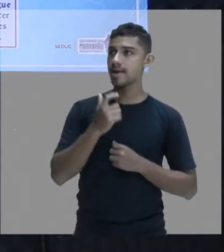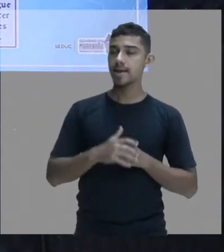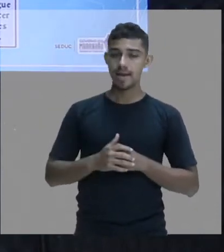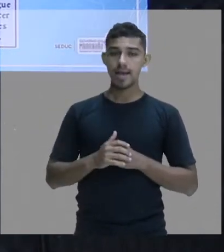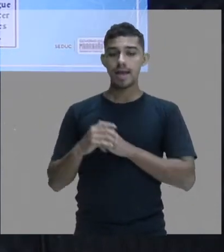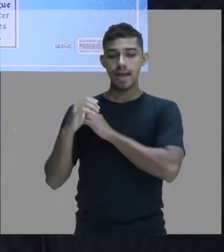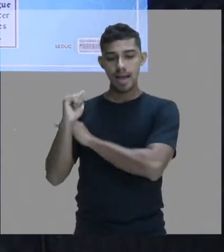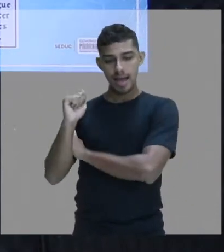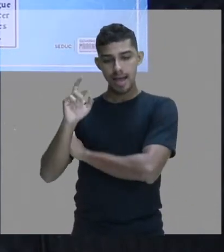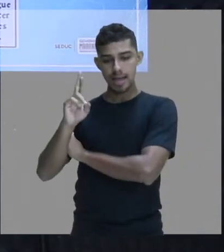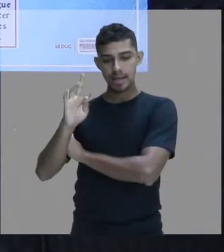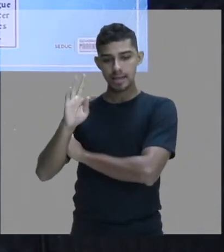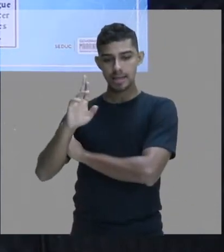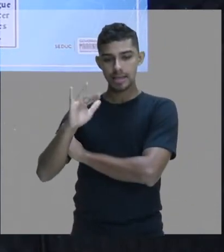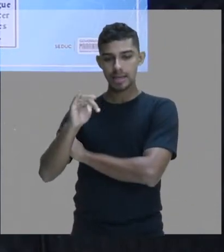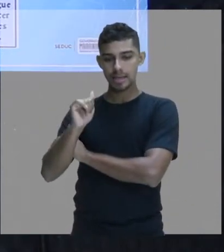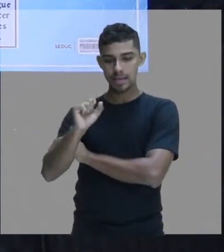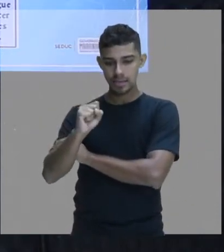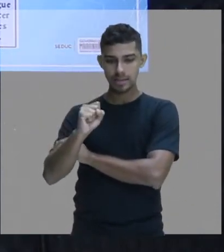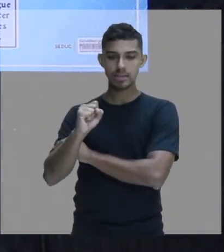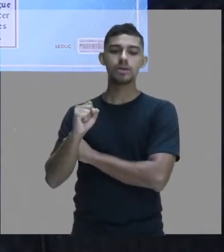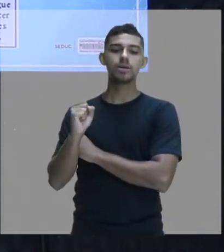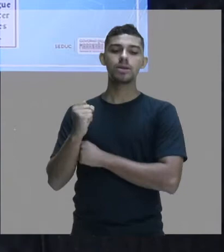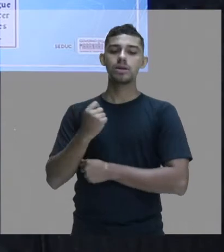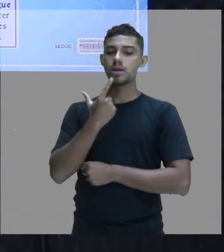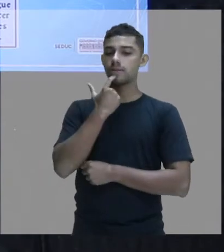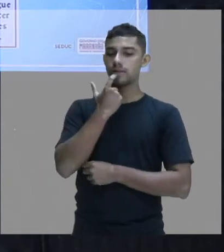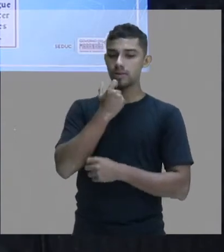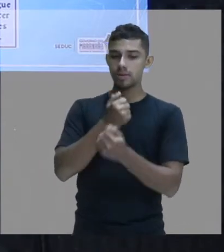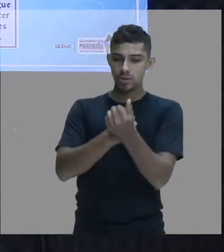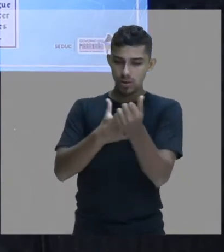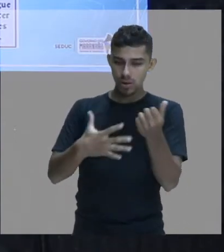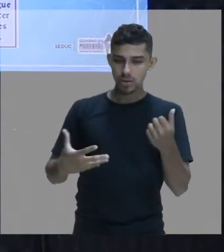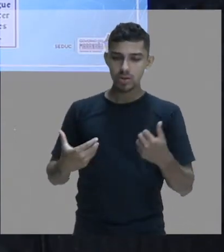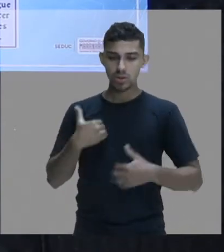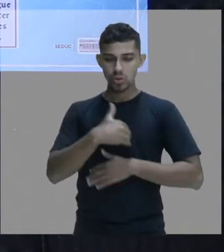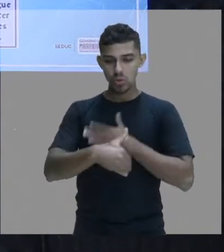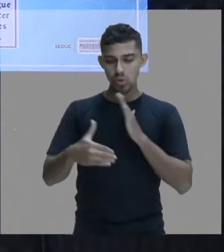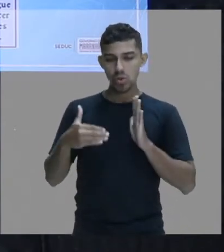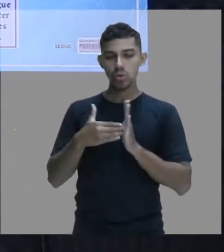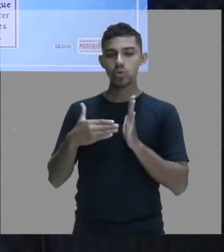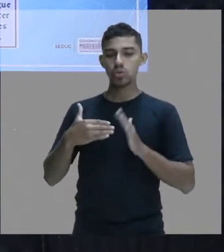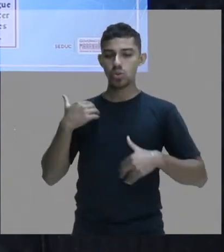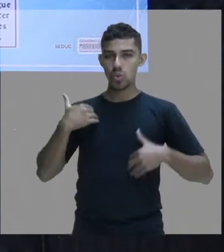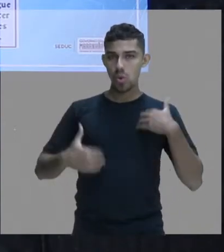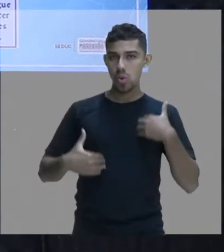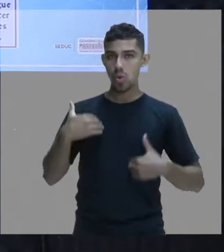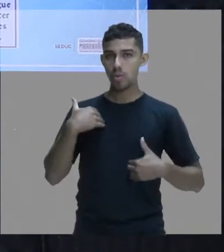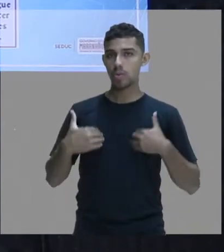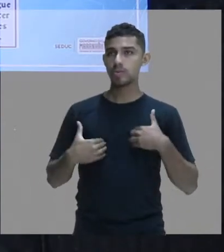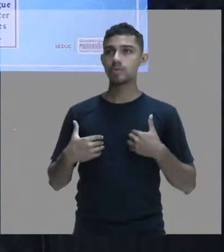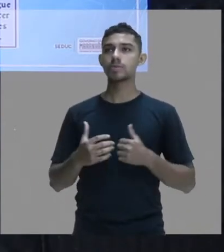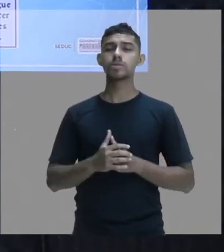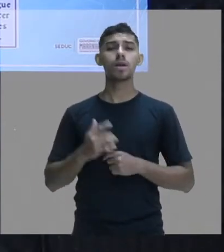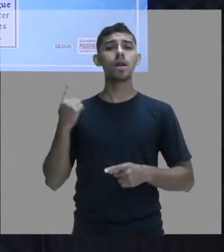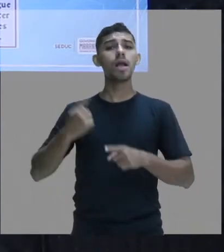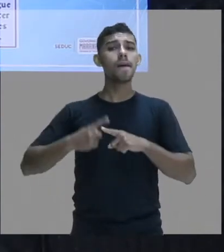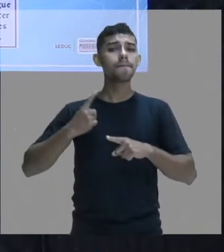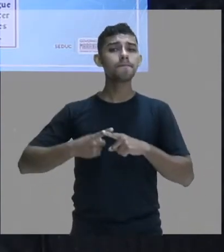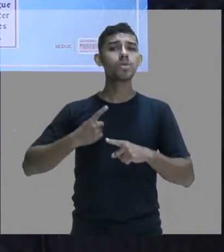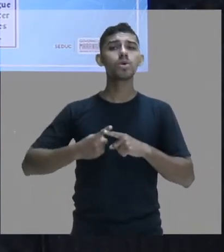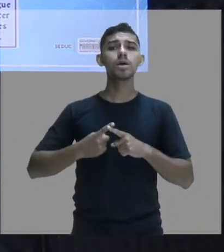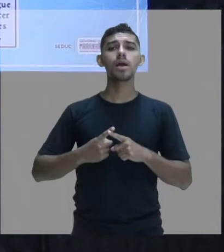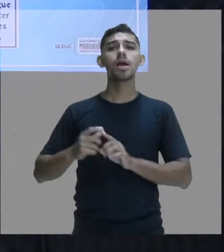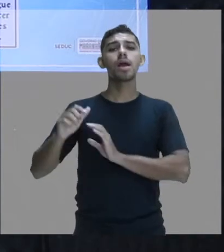artérias levam o sangue do coração a todo o corpo. Suas paredes são mais espessas e dilatáveis. Pessoal, por que